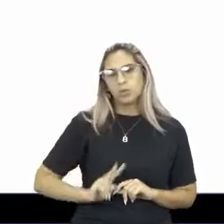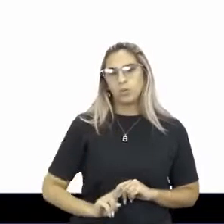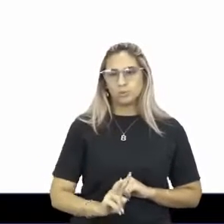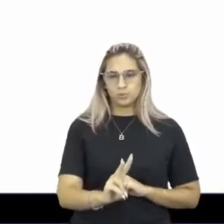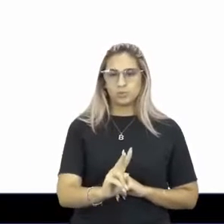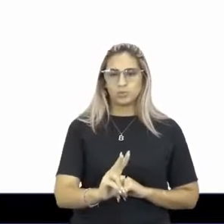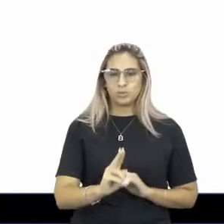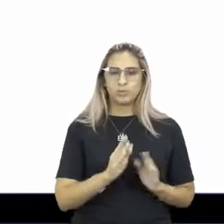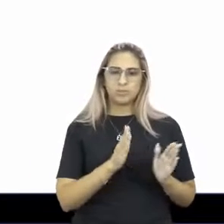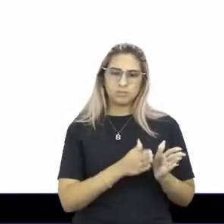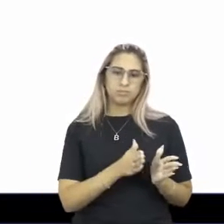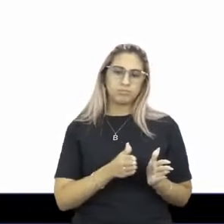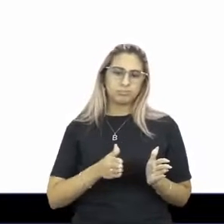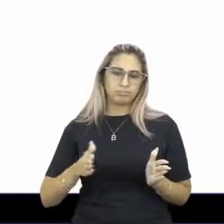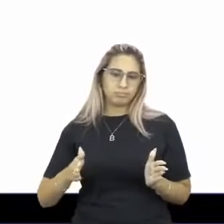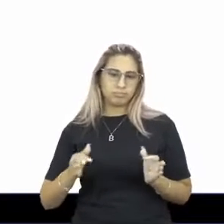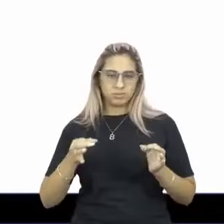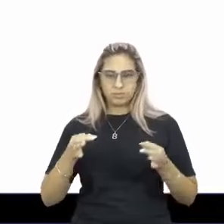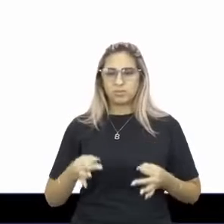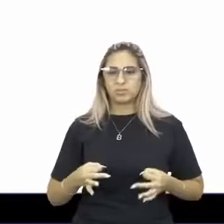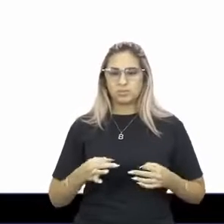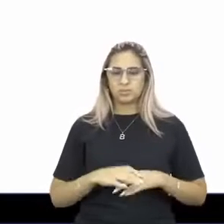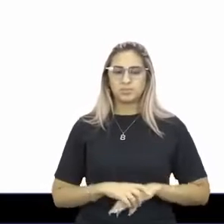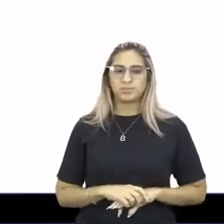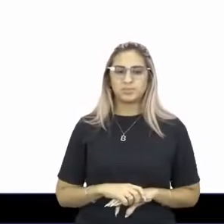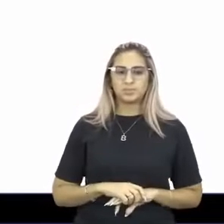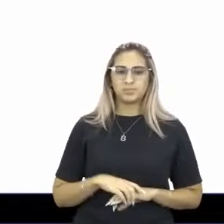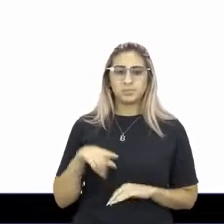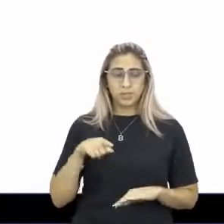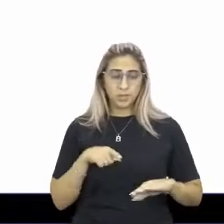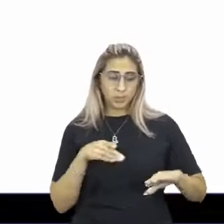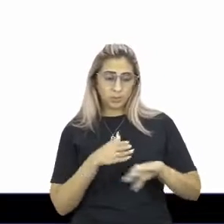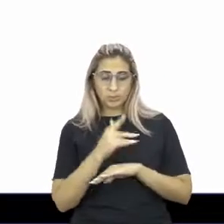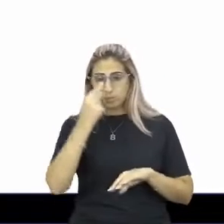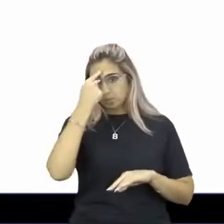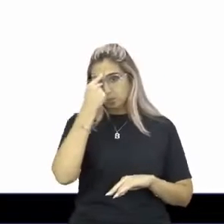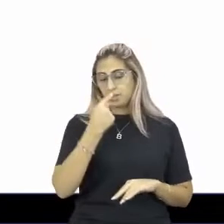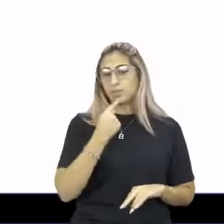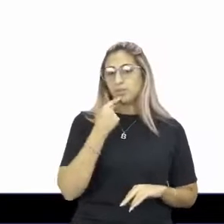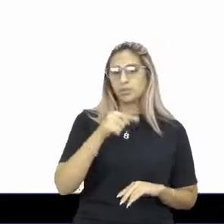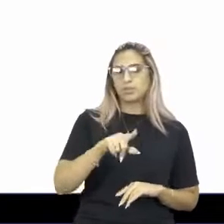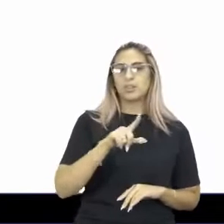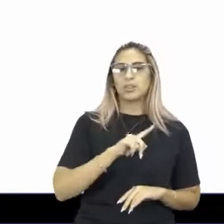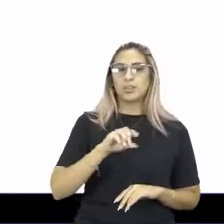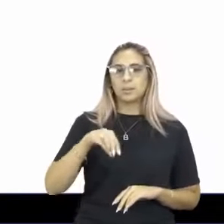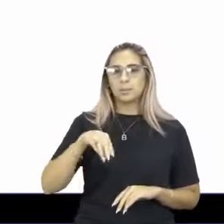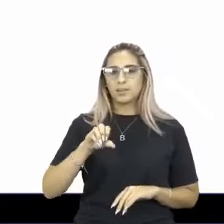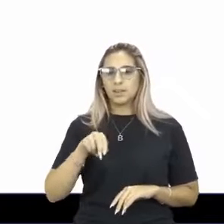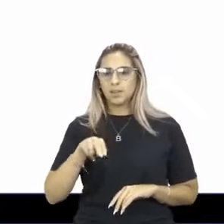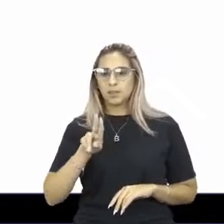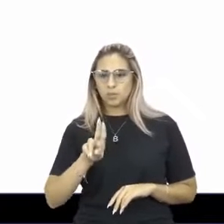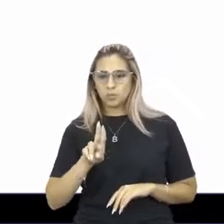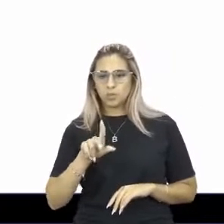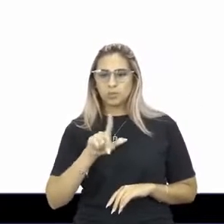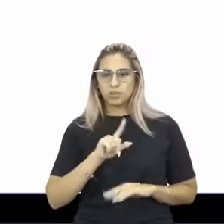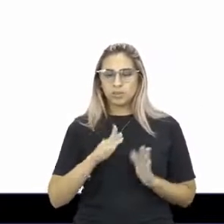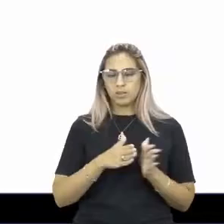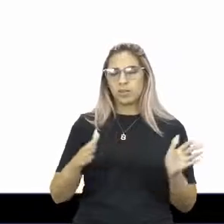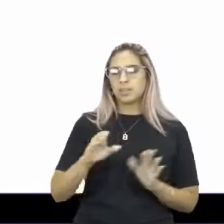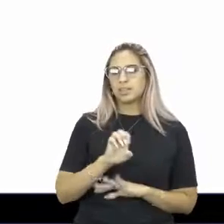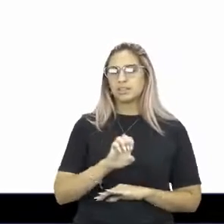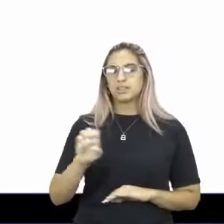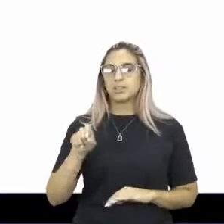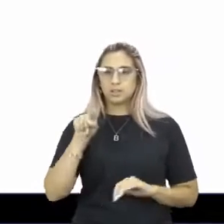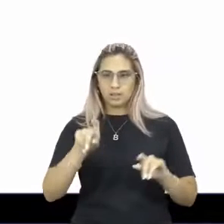aqui ao passo a passo. Acessou ali o perfil, ele vem aqui para o menu, né, que fica aqui no canto esquerdo